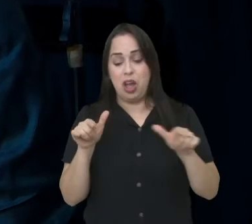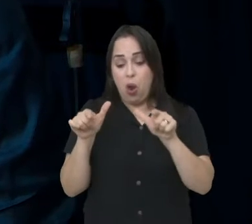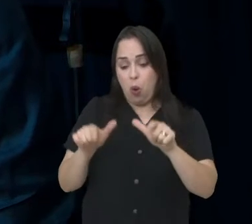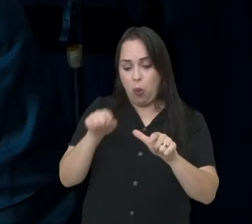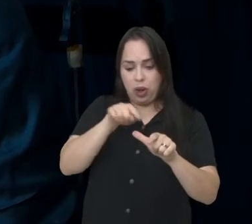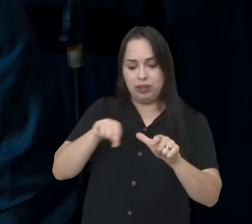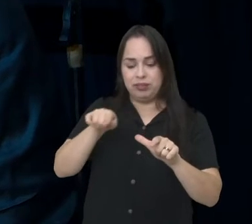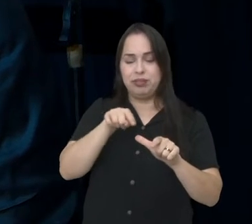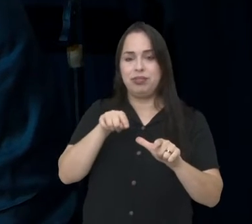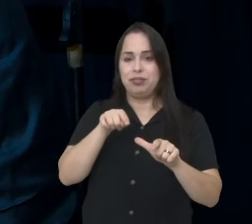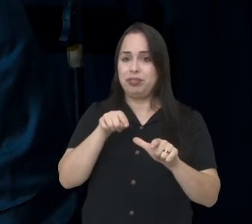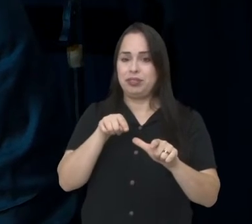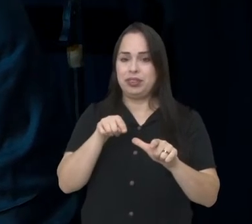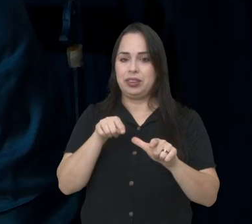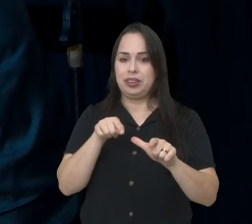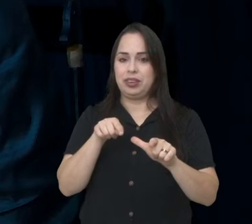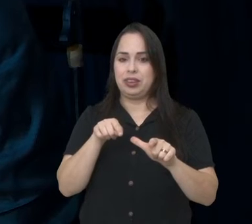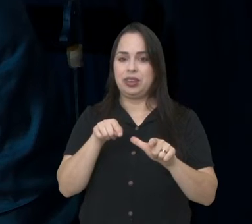não